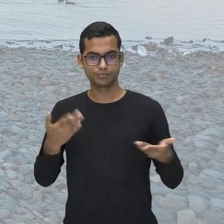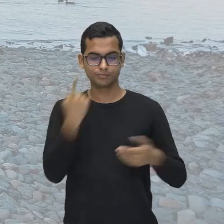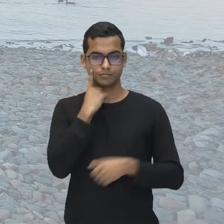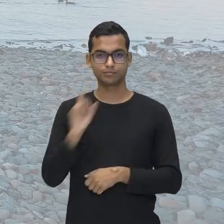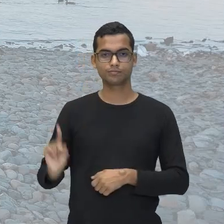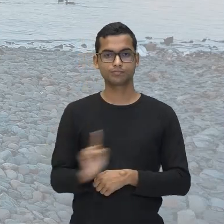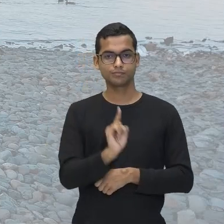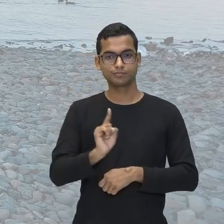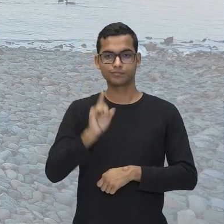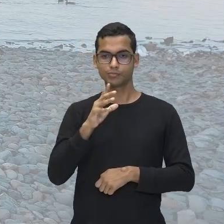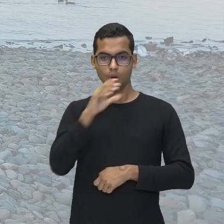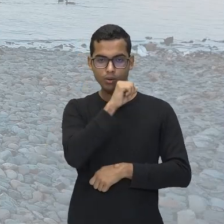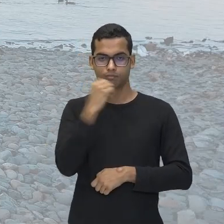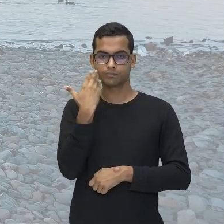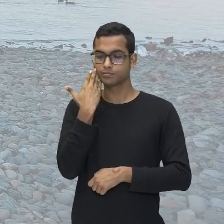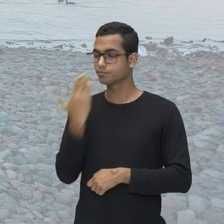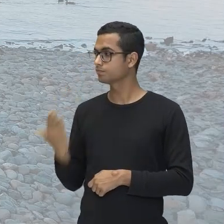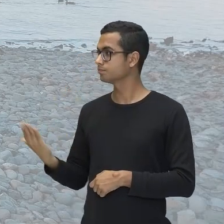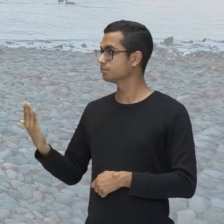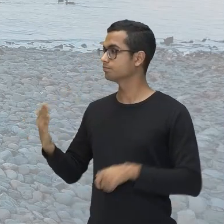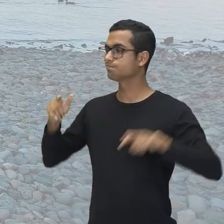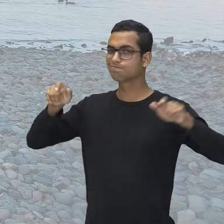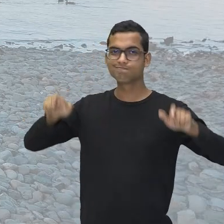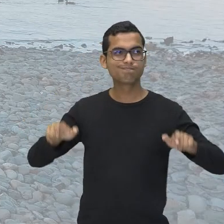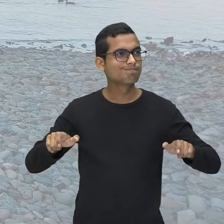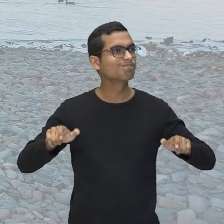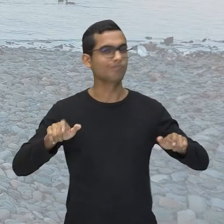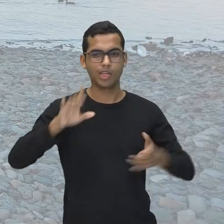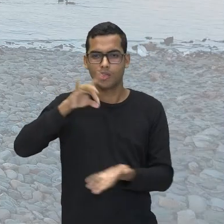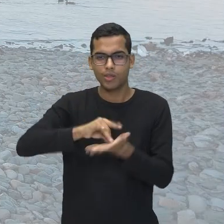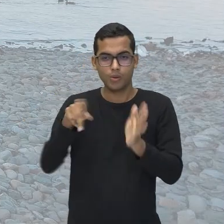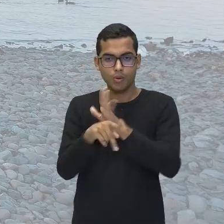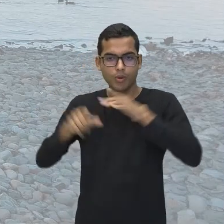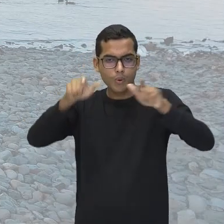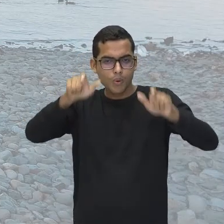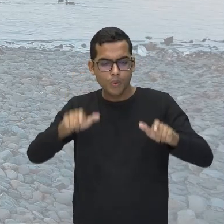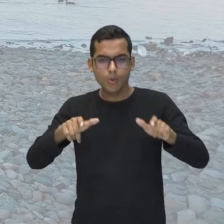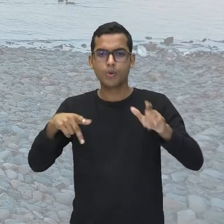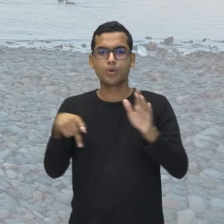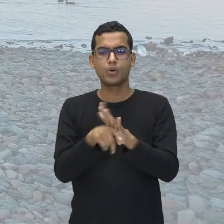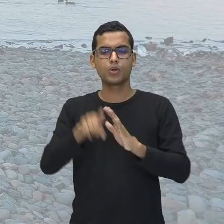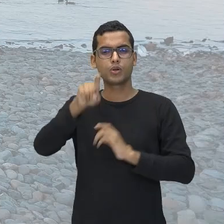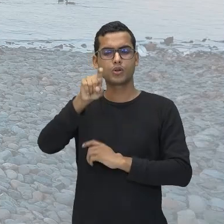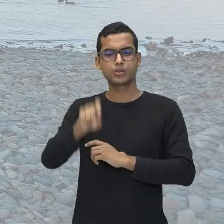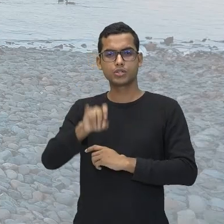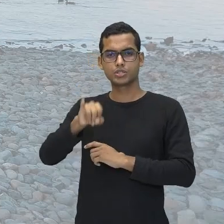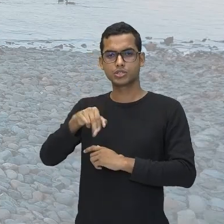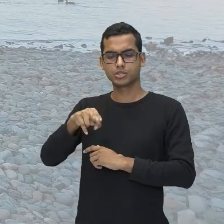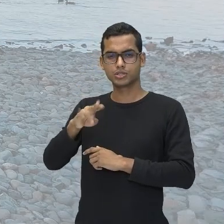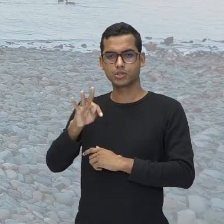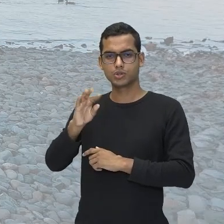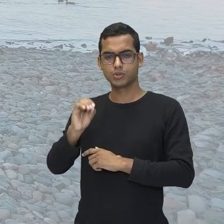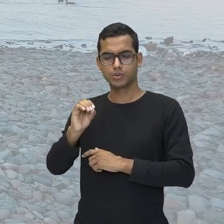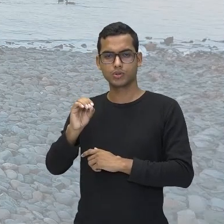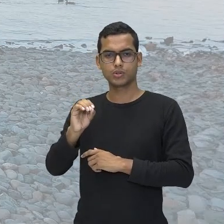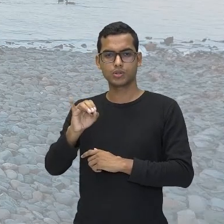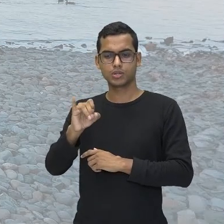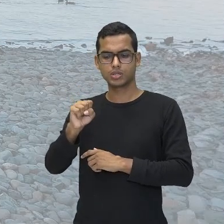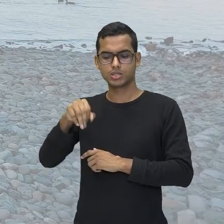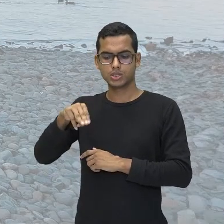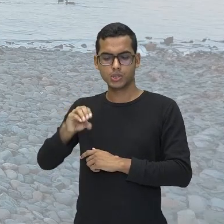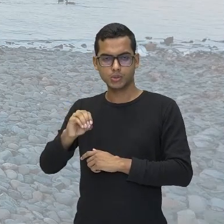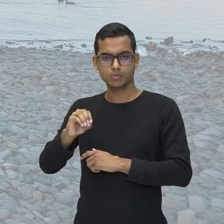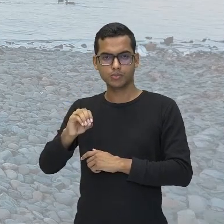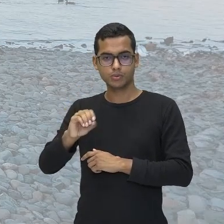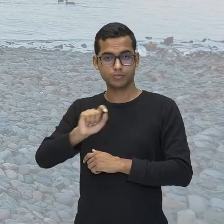poucos minutos, né? E aqui no Japão nós vamos conhecer o Shintoísmo, a religião típica do povo